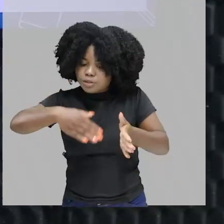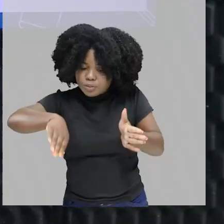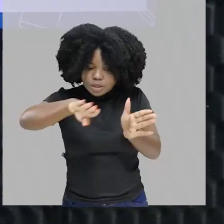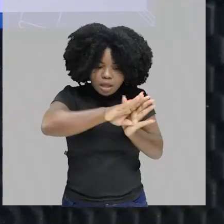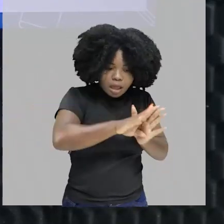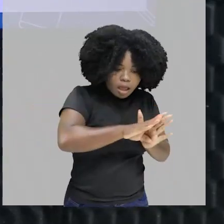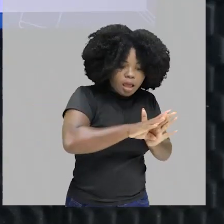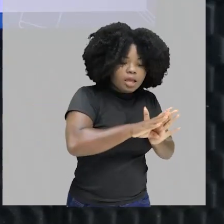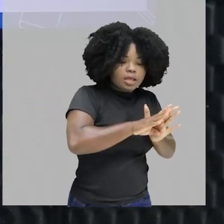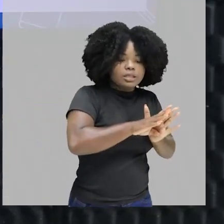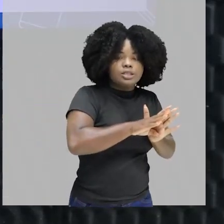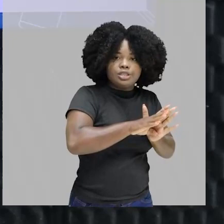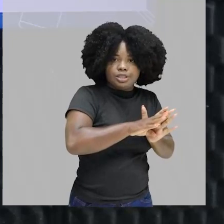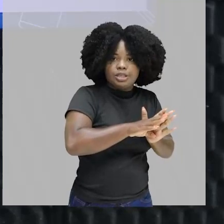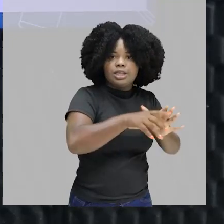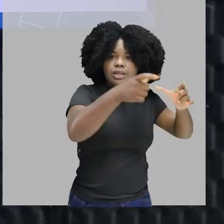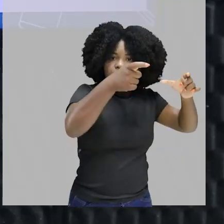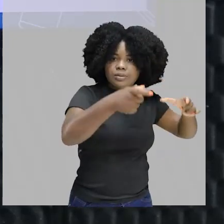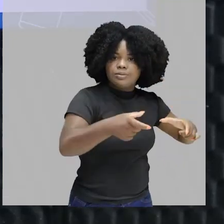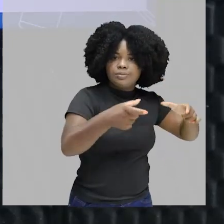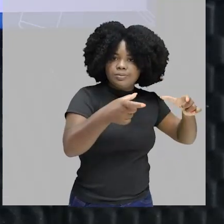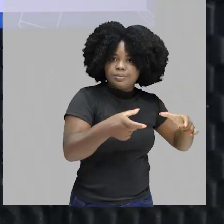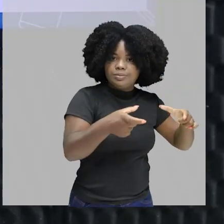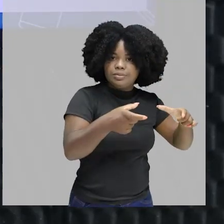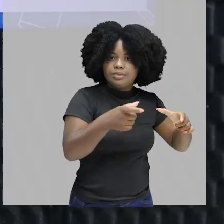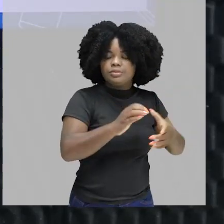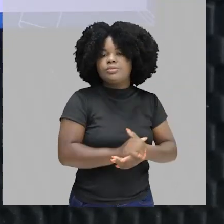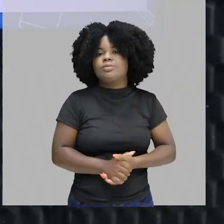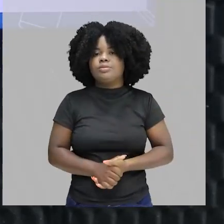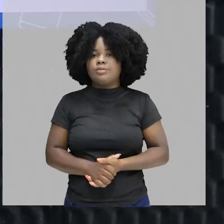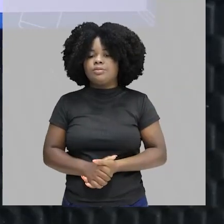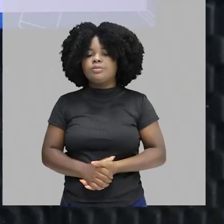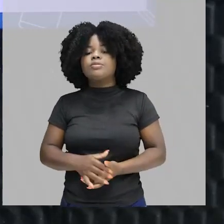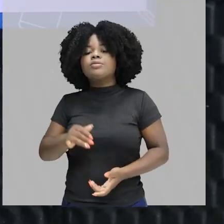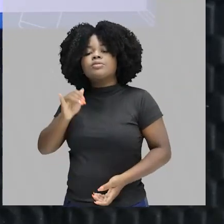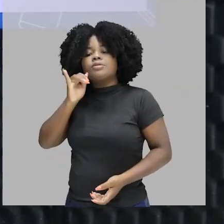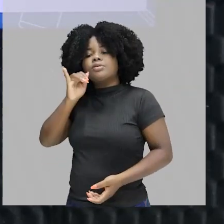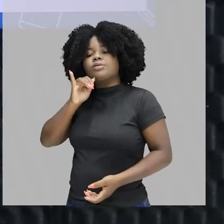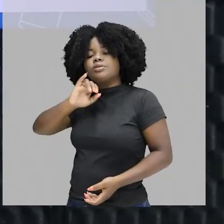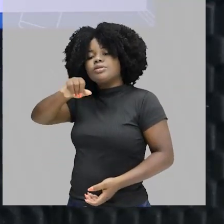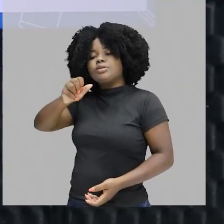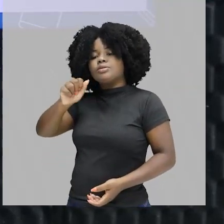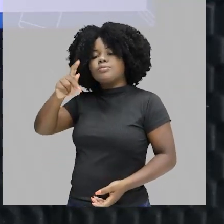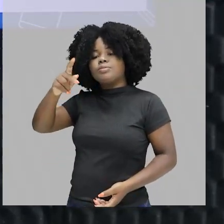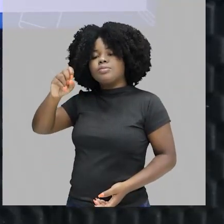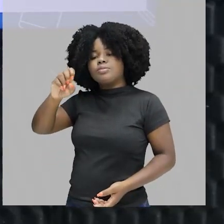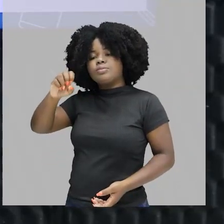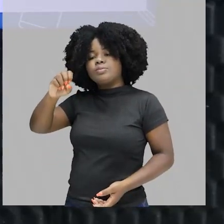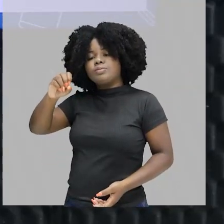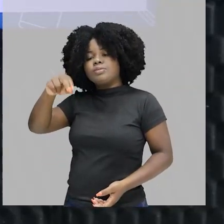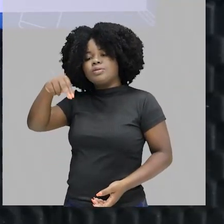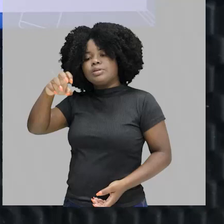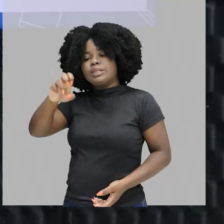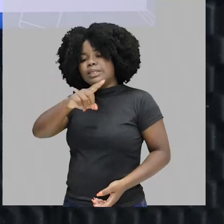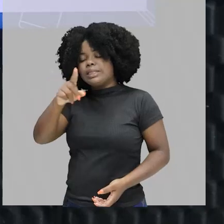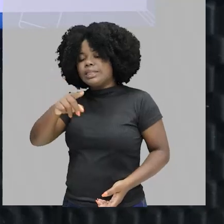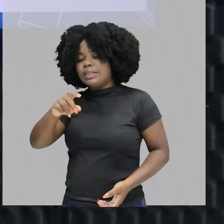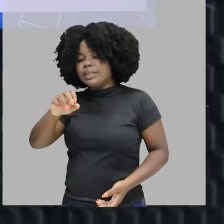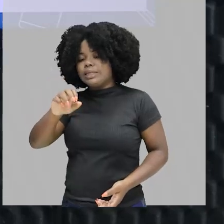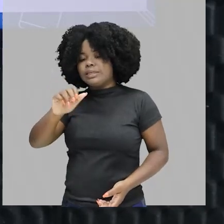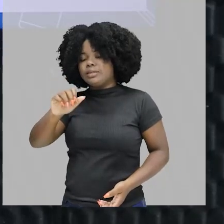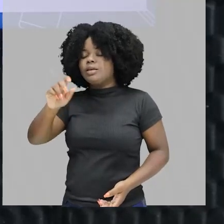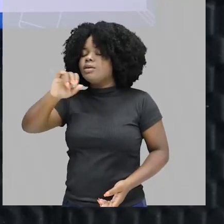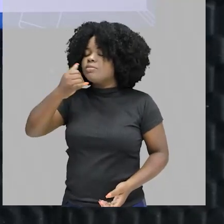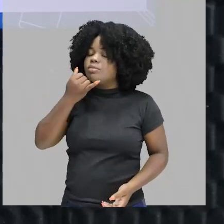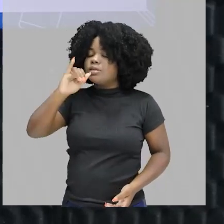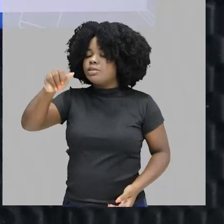não esqueça isso, aquele que integra. Então, por exemplo, a colônia japonesa que veio para o Brasil, eles aqui chegaram,